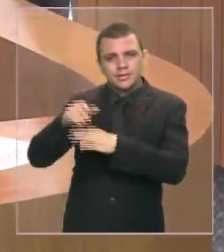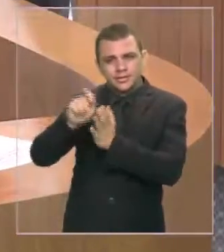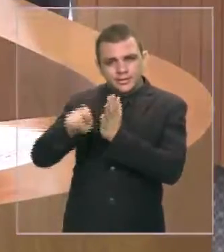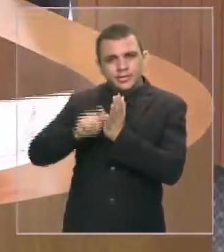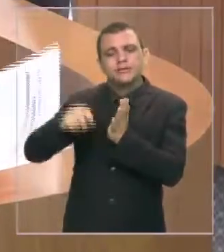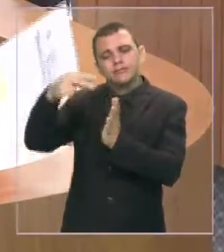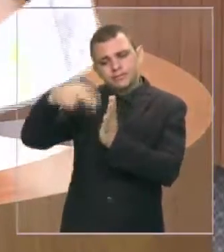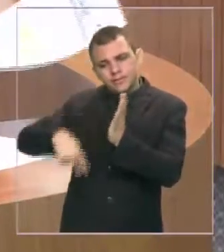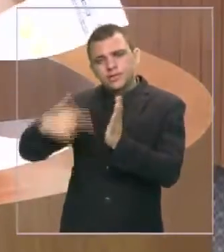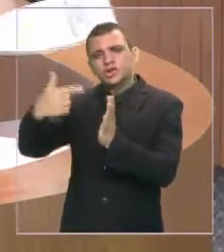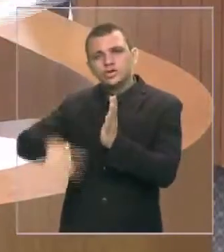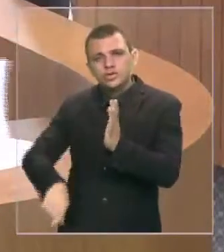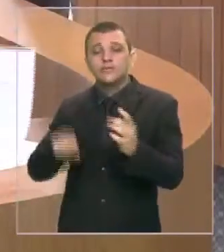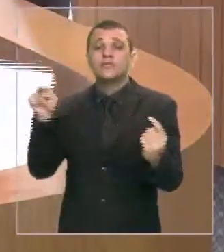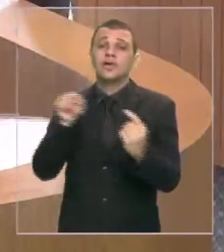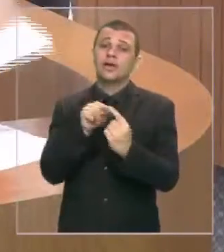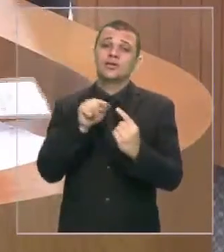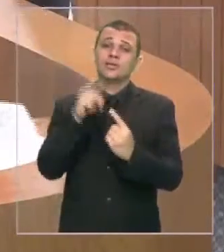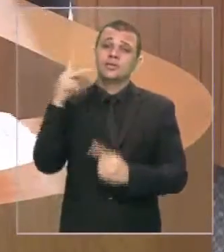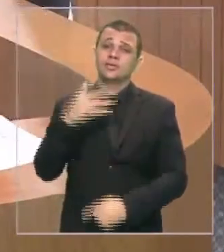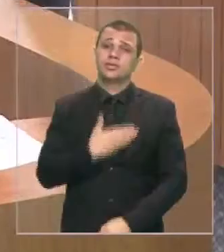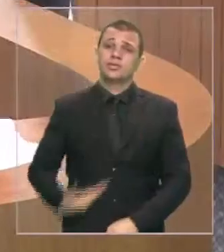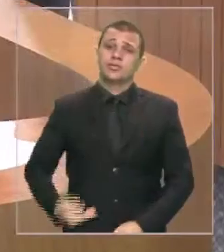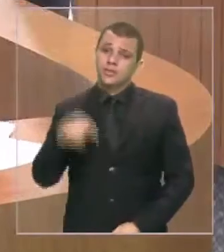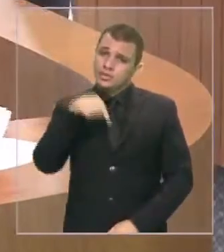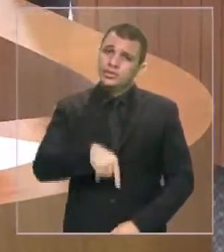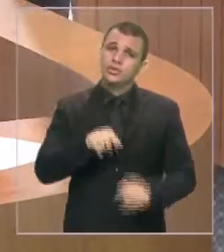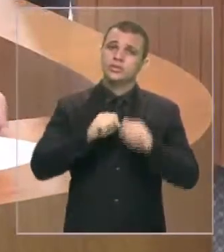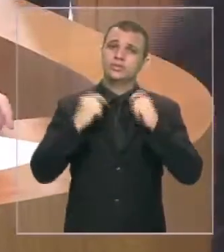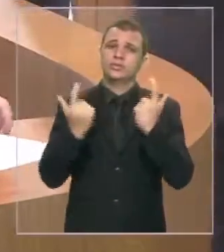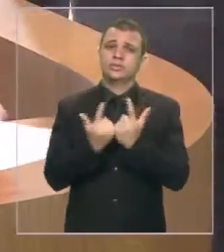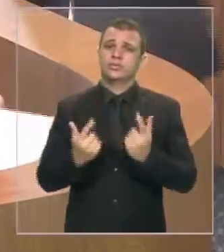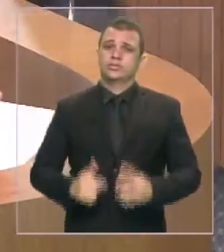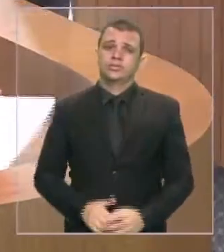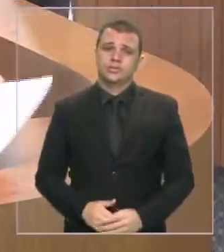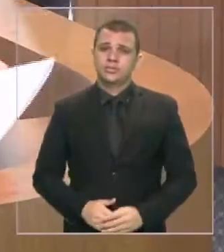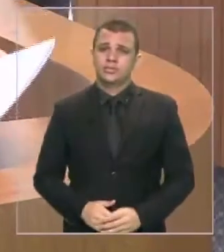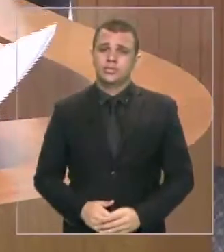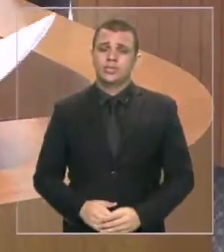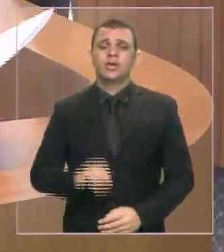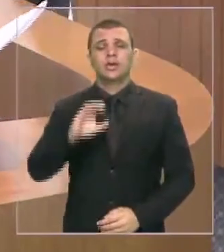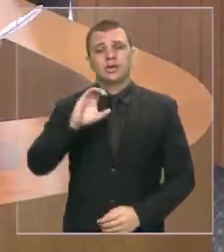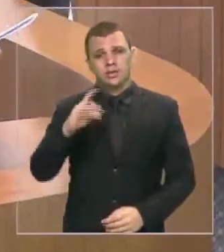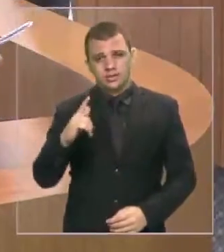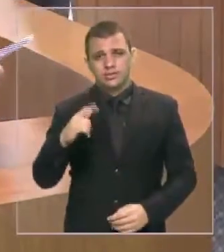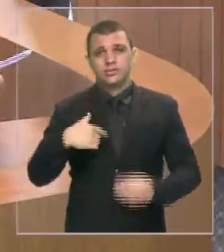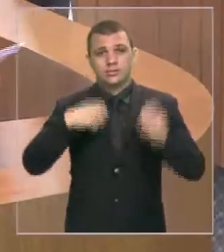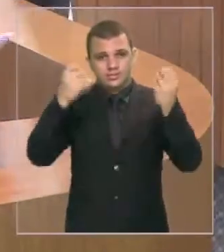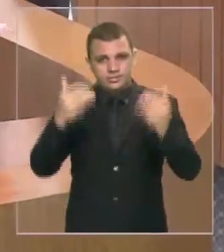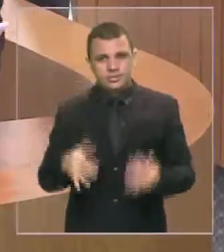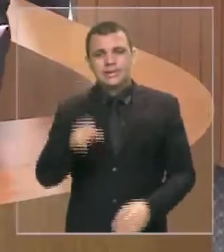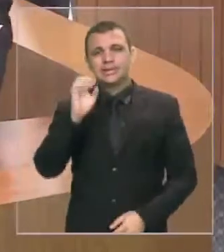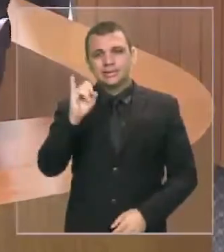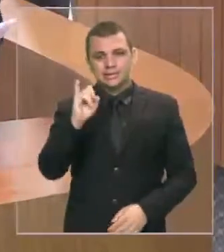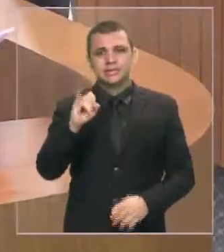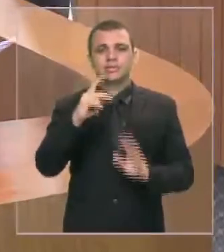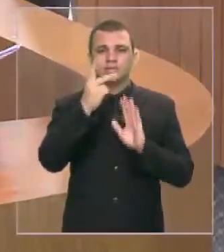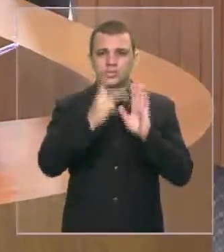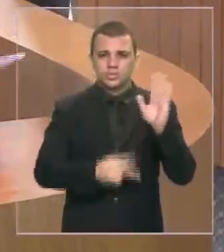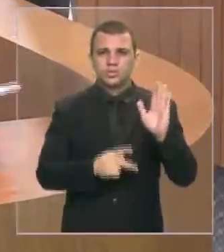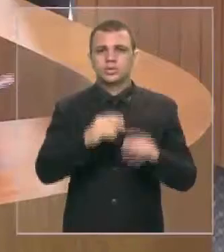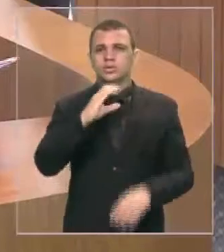Então, o que eu quero dizer aqui é que se esse projeto do ICMS, se